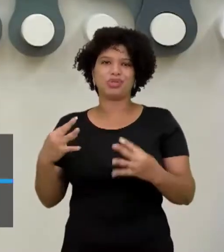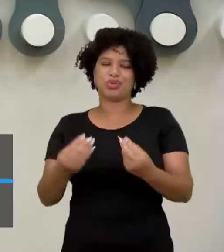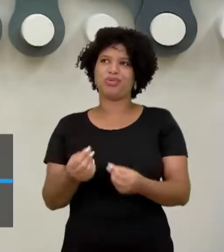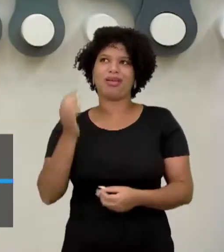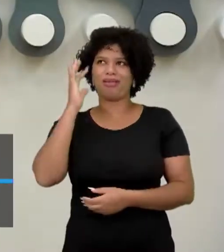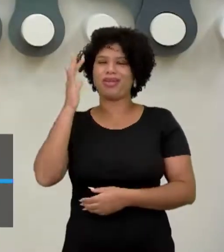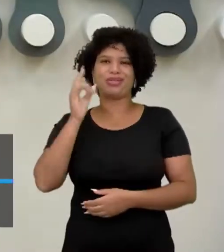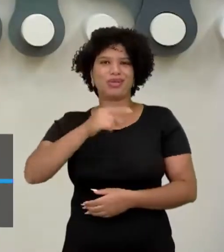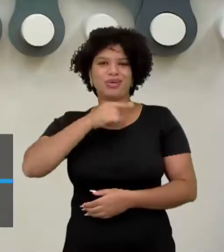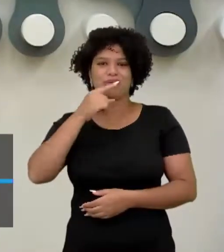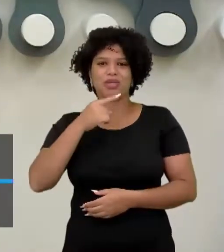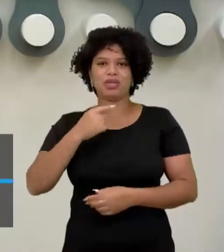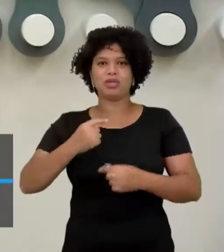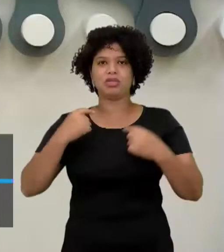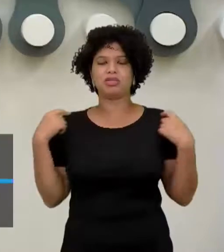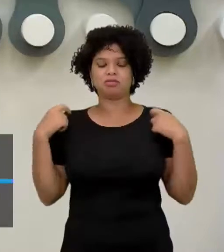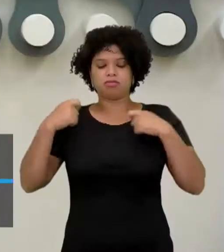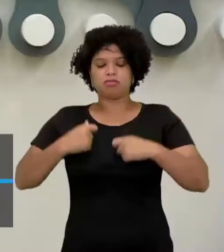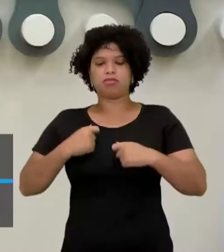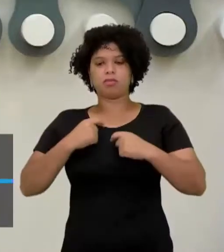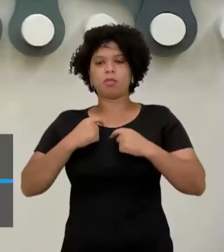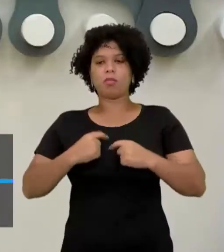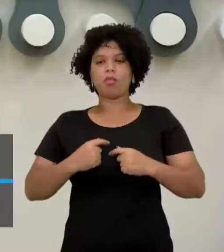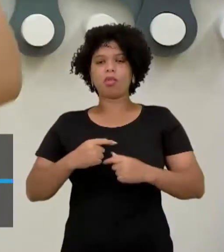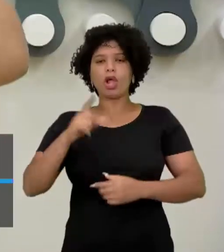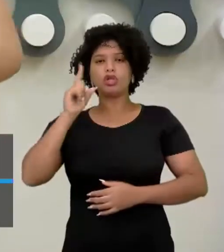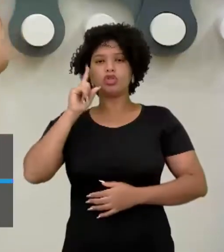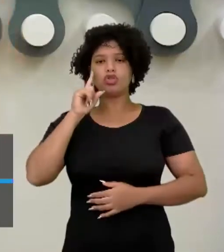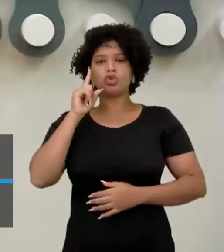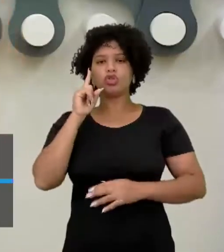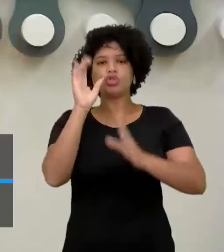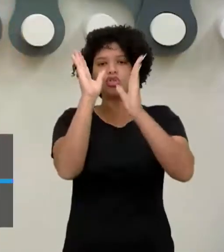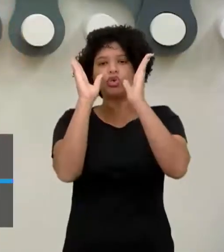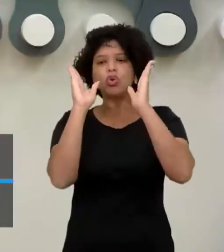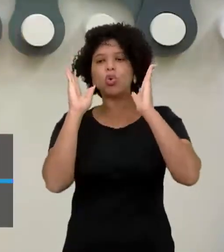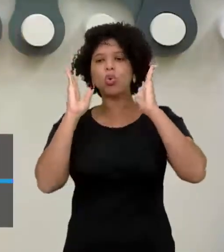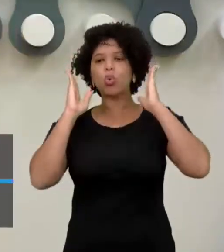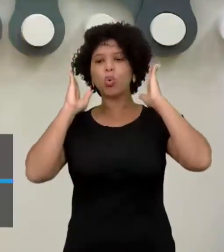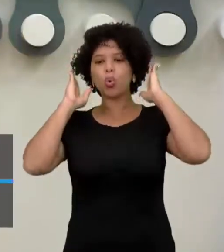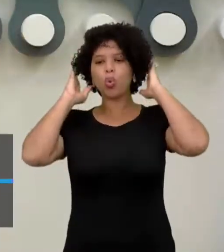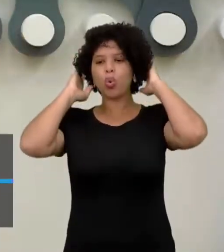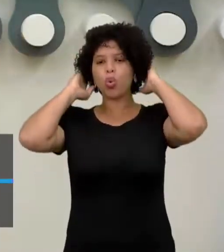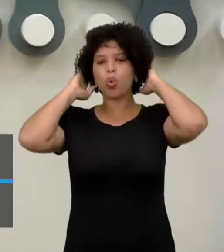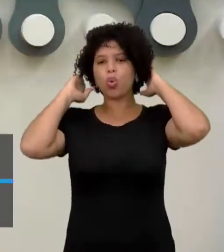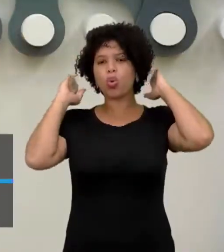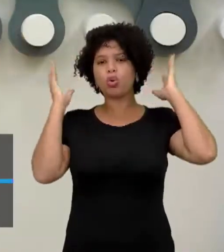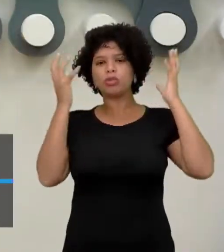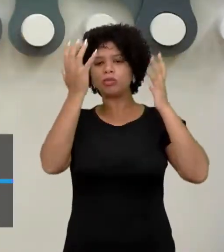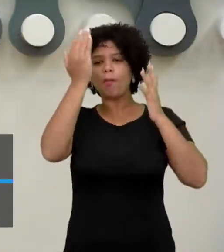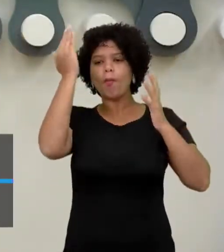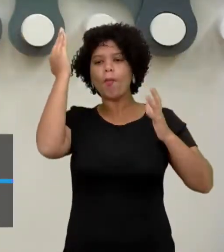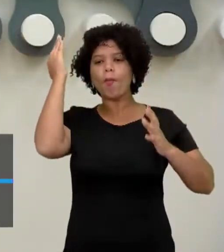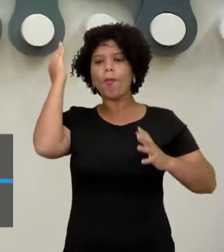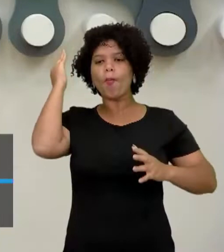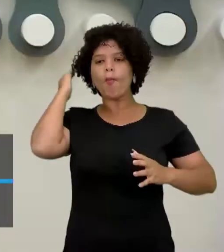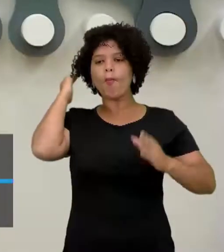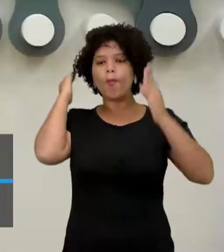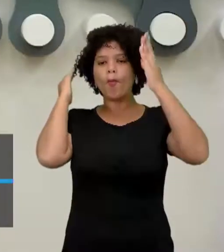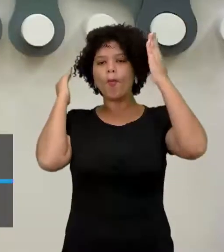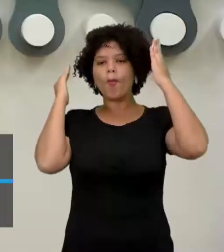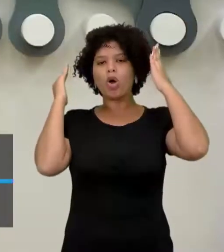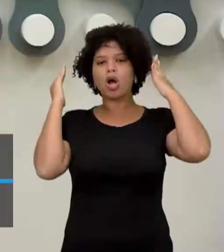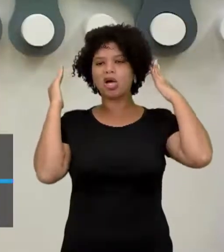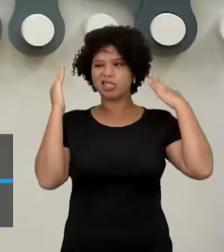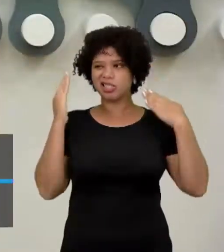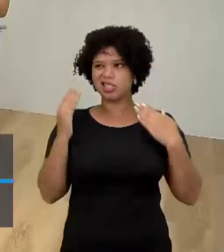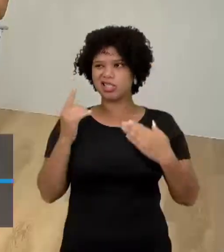me imaginar de terninho e todos os dias com o cabelo super arrumado e, sabe, aquele negócio que não pode ter um fio pra cima. Toda